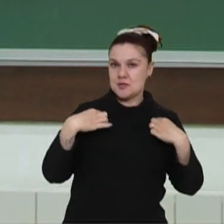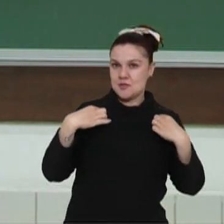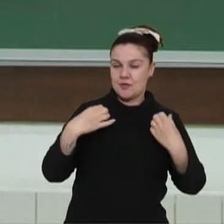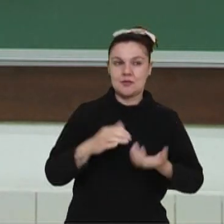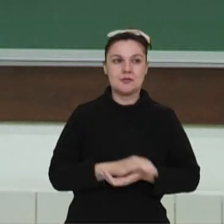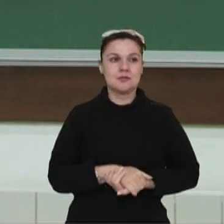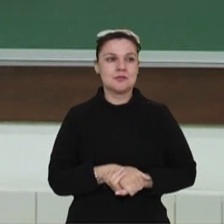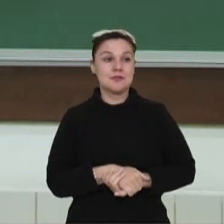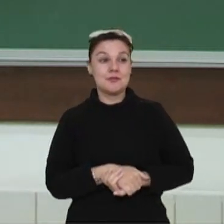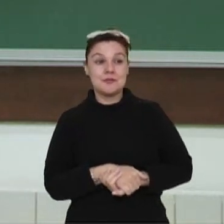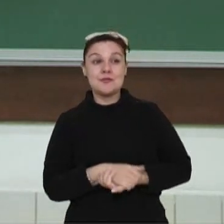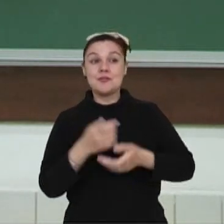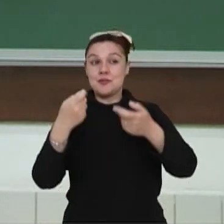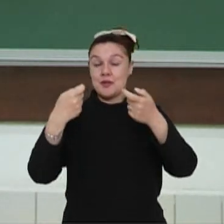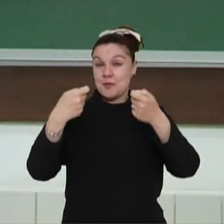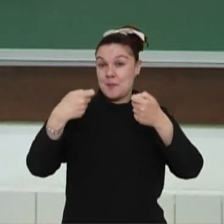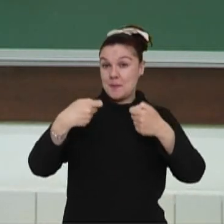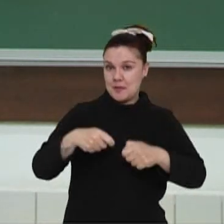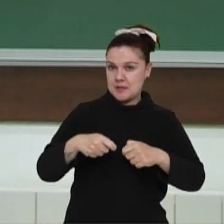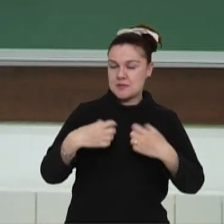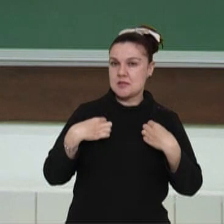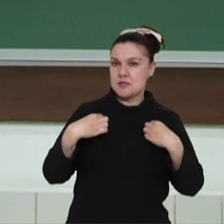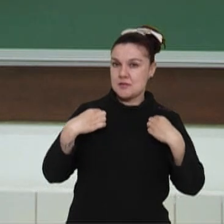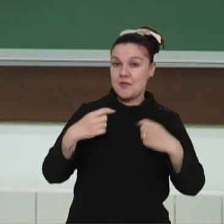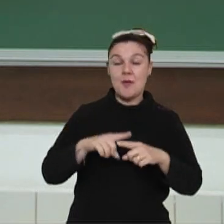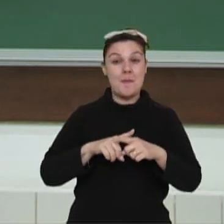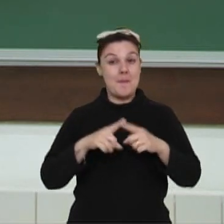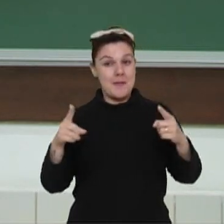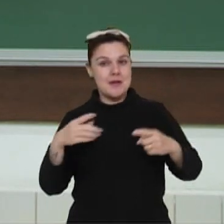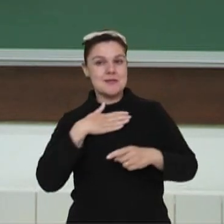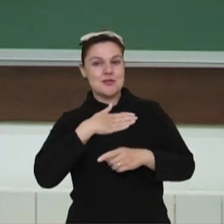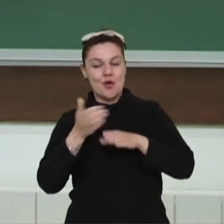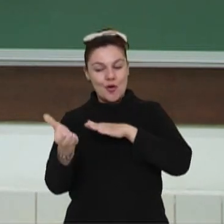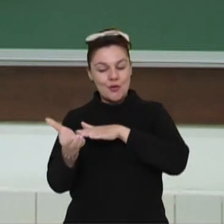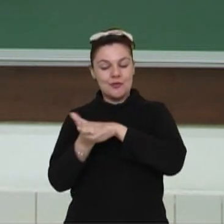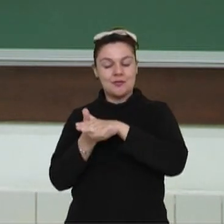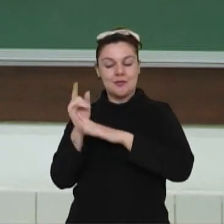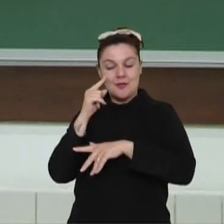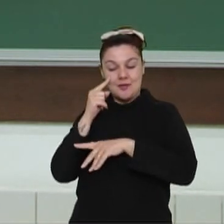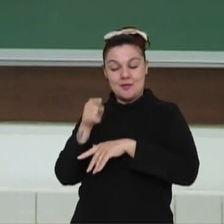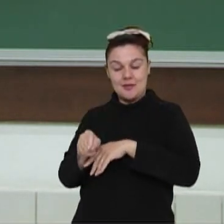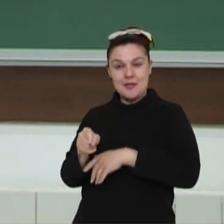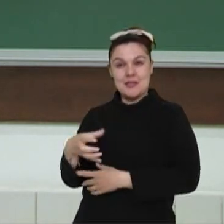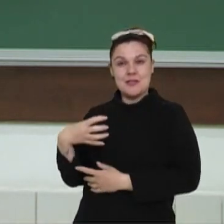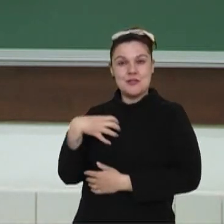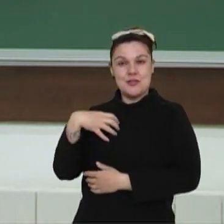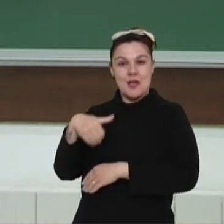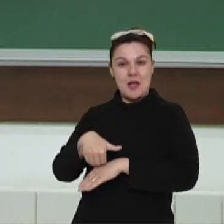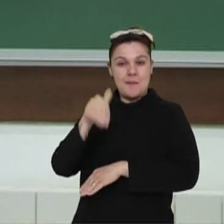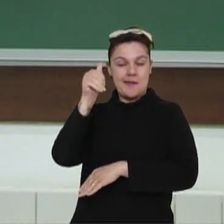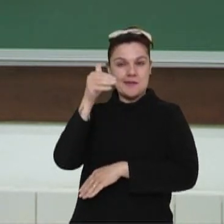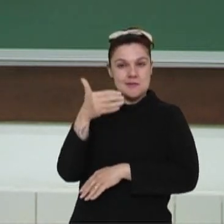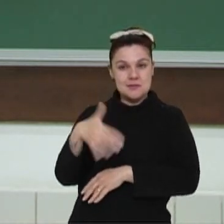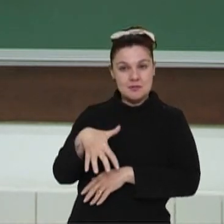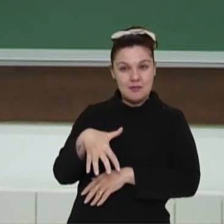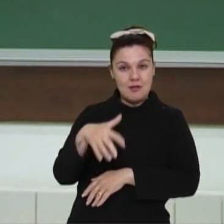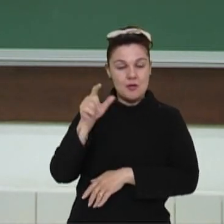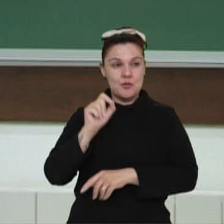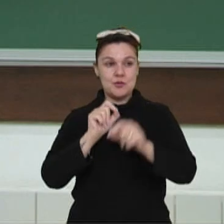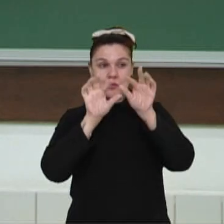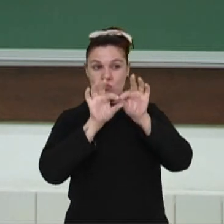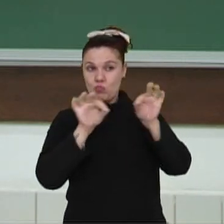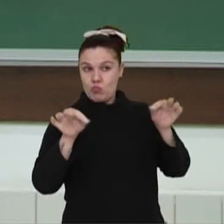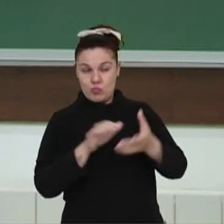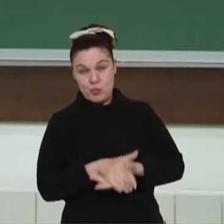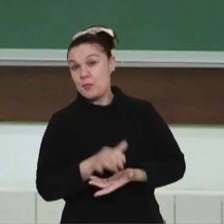e a gente precisa se vestir, mas a gente gosta de um tênis de determinado jeito, que é um pouquinho mais caro do que o mais